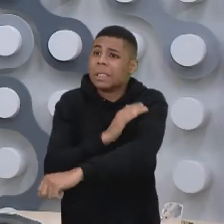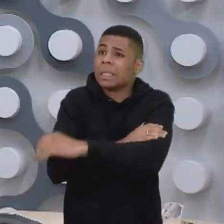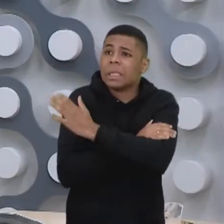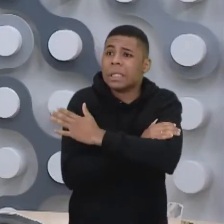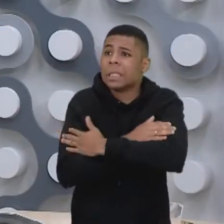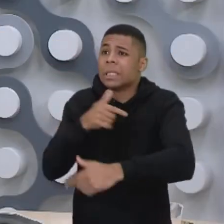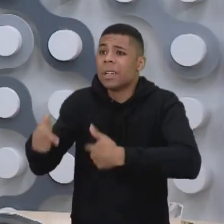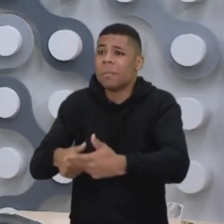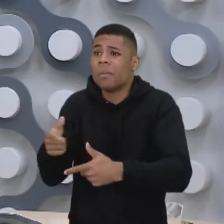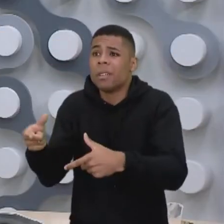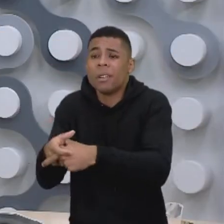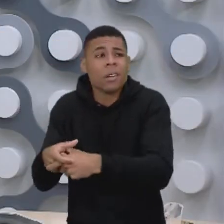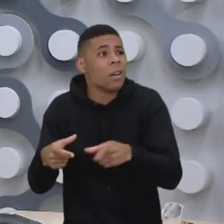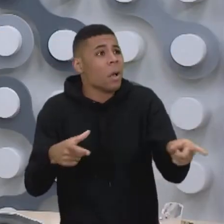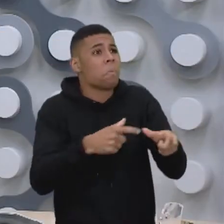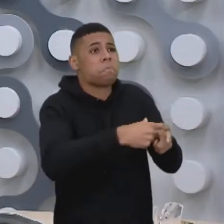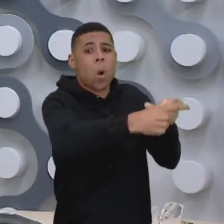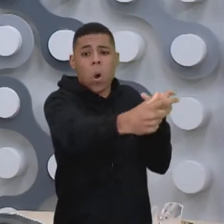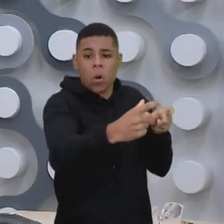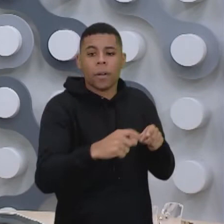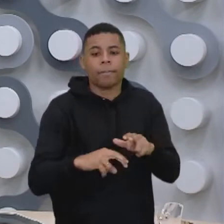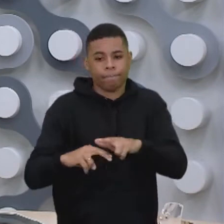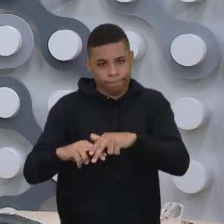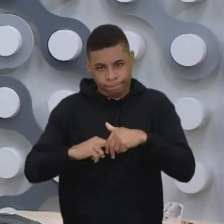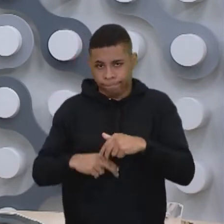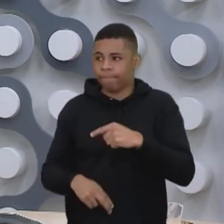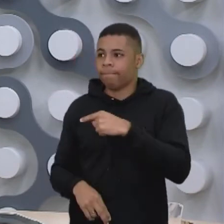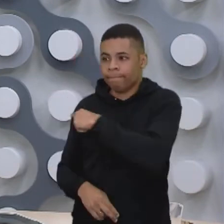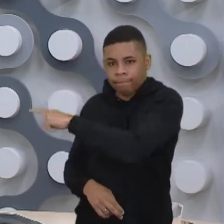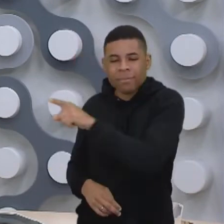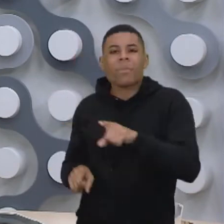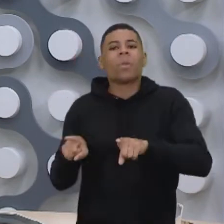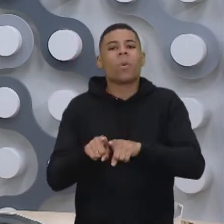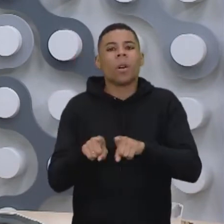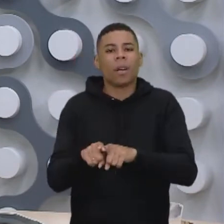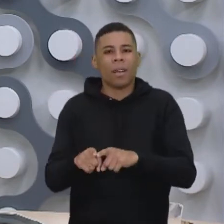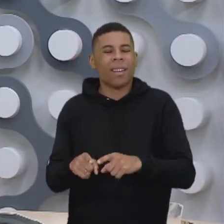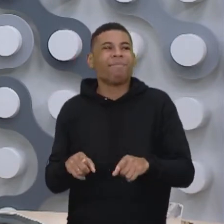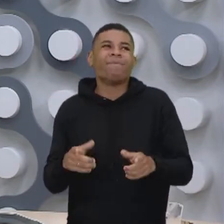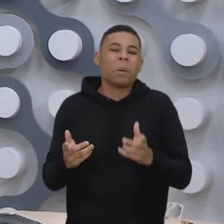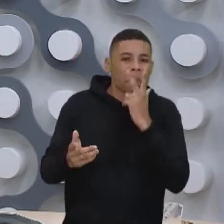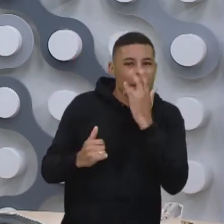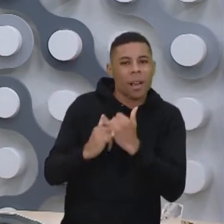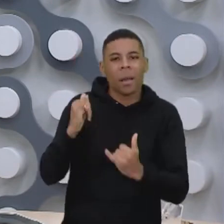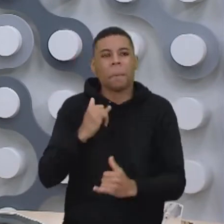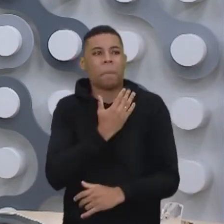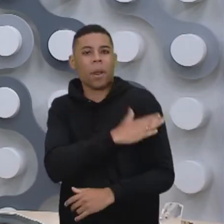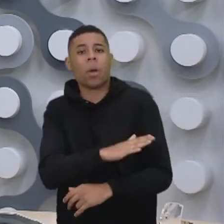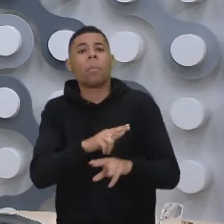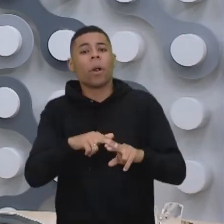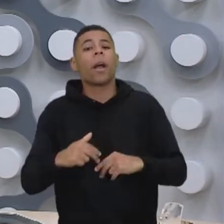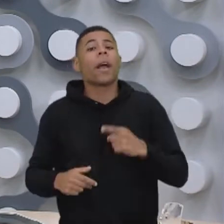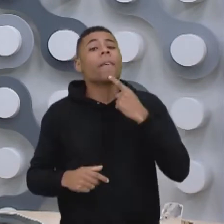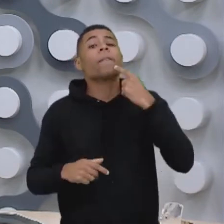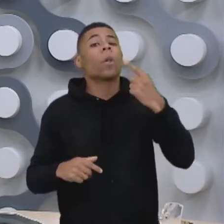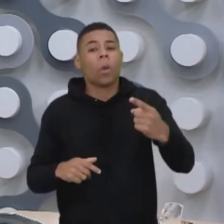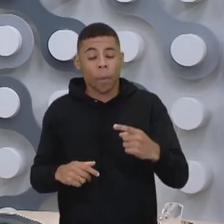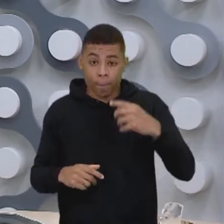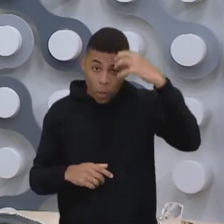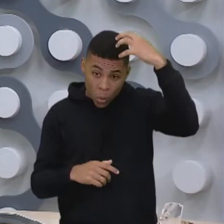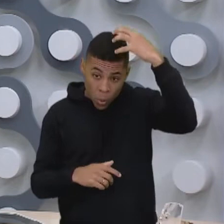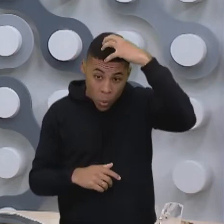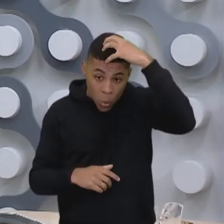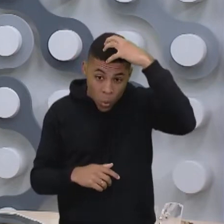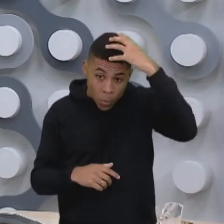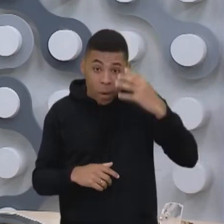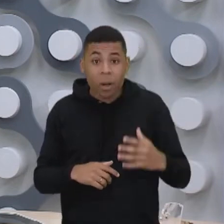uma relação meio que preconceituosa pela questão de ele citar, né, que a culpa